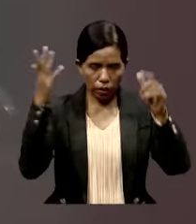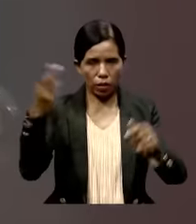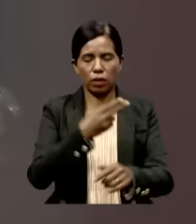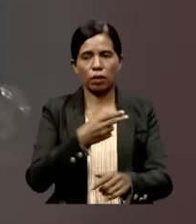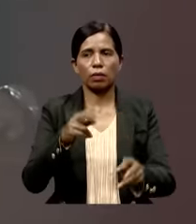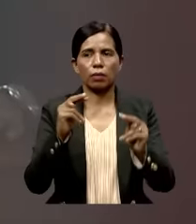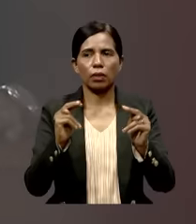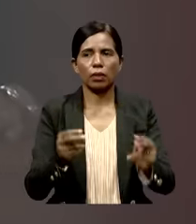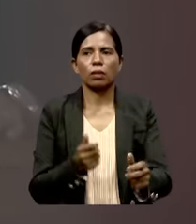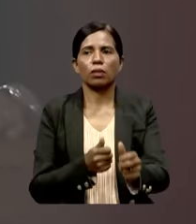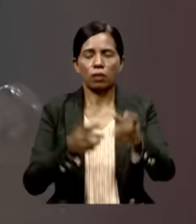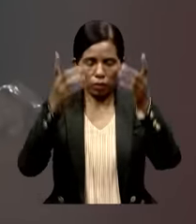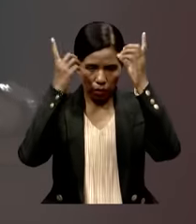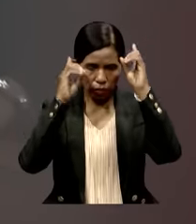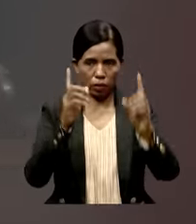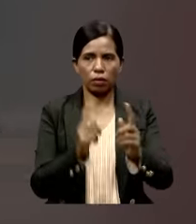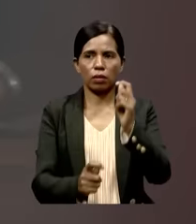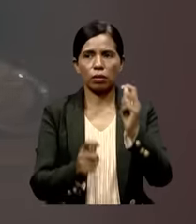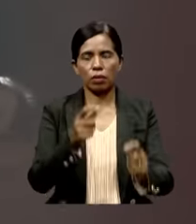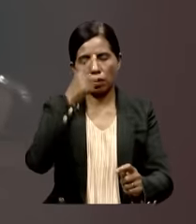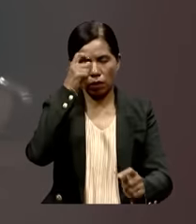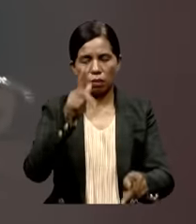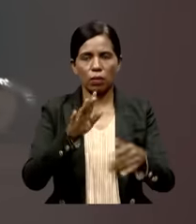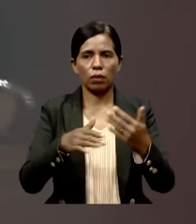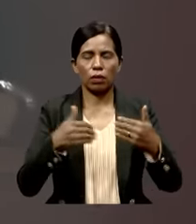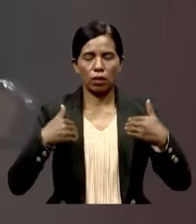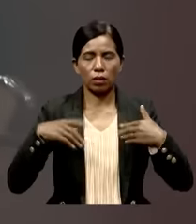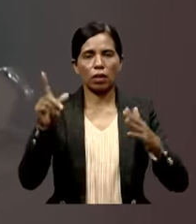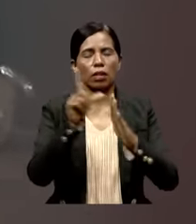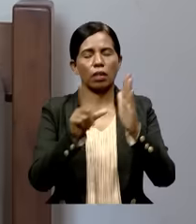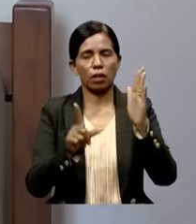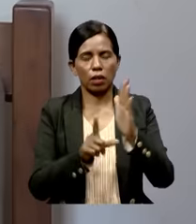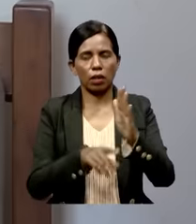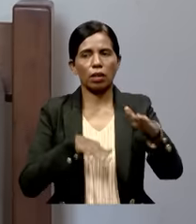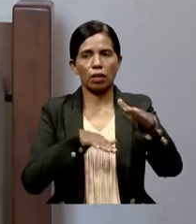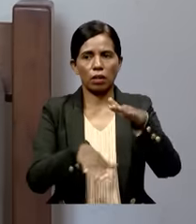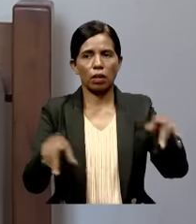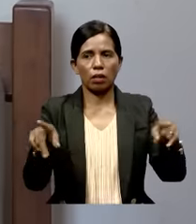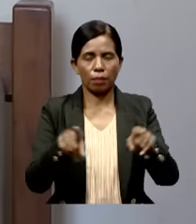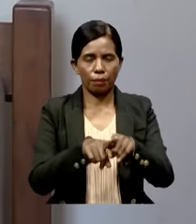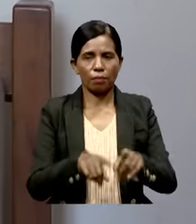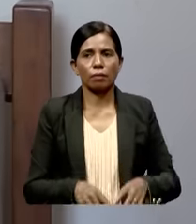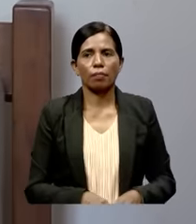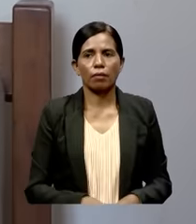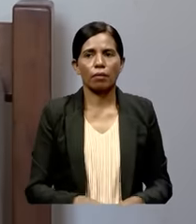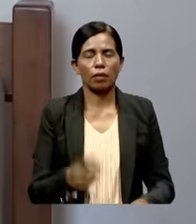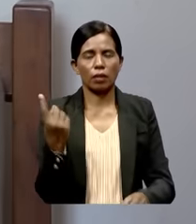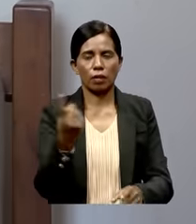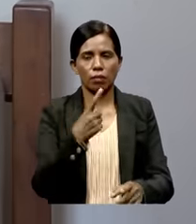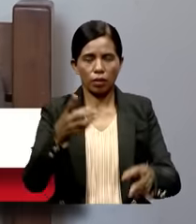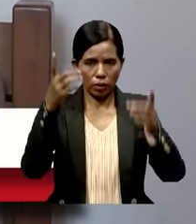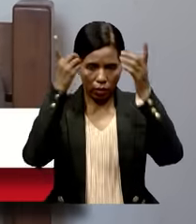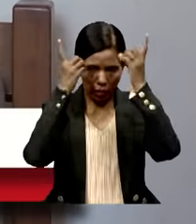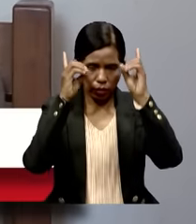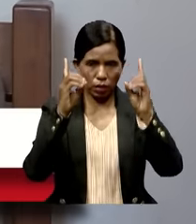bebe precisa cumprir decisão do tribunal, também Emma Roto e Alenia Oin Hanesson. Maka mantém decisão